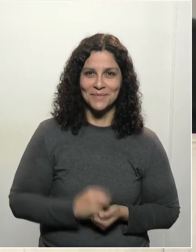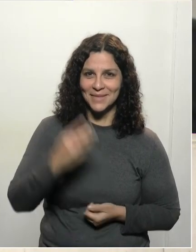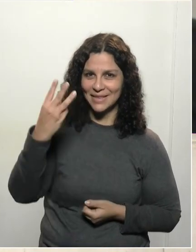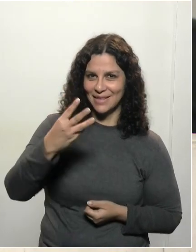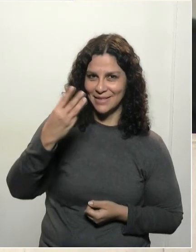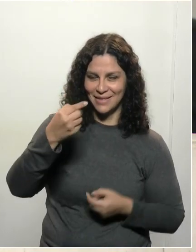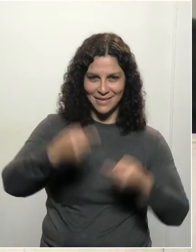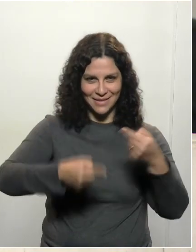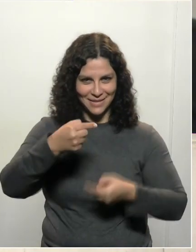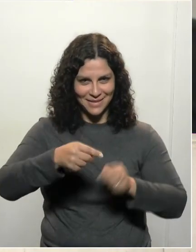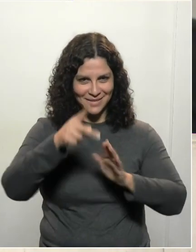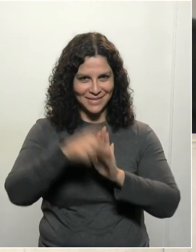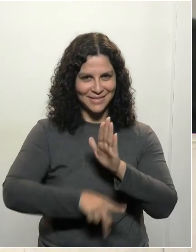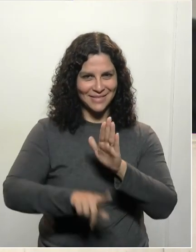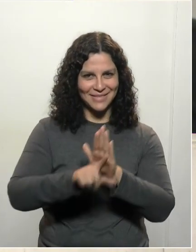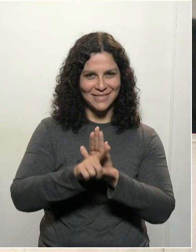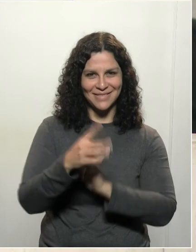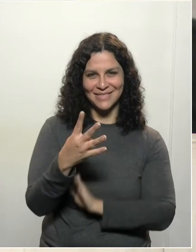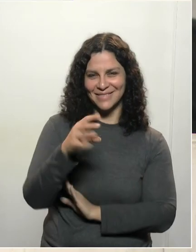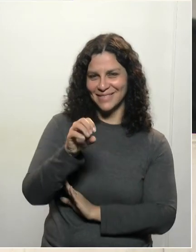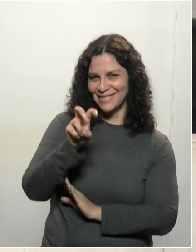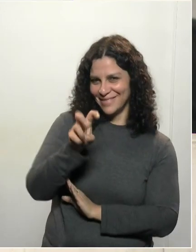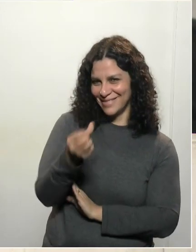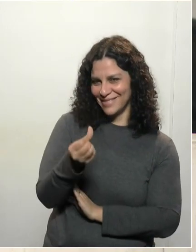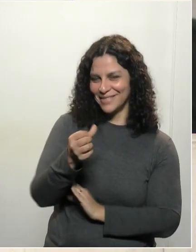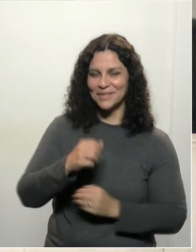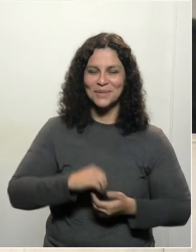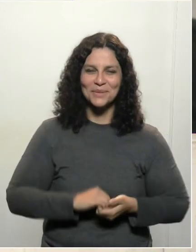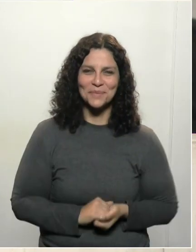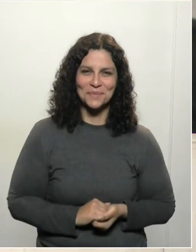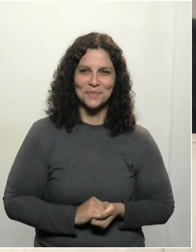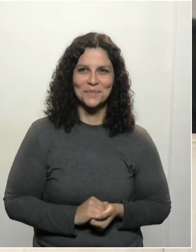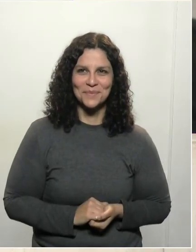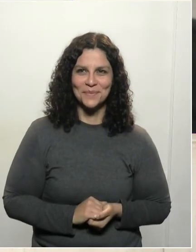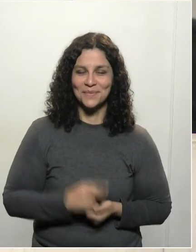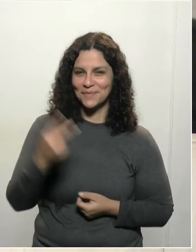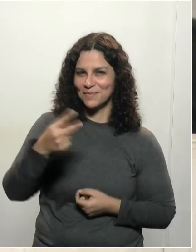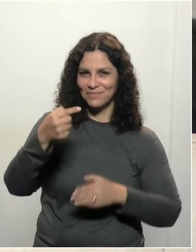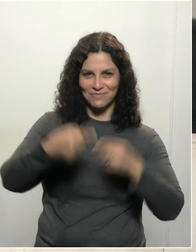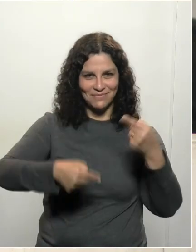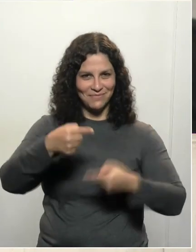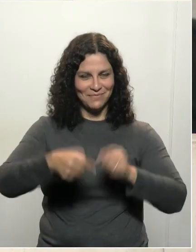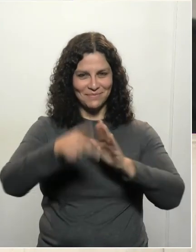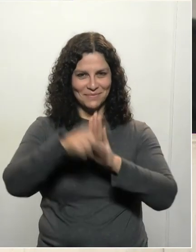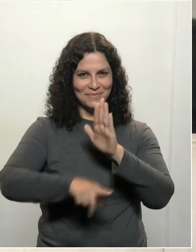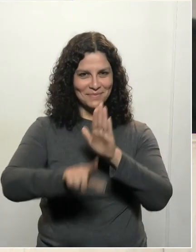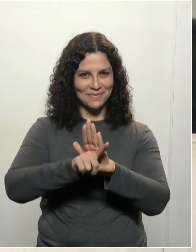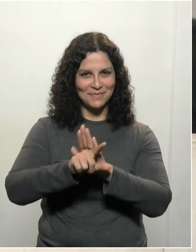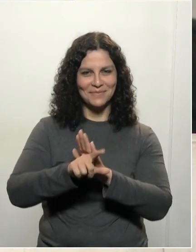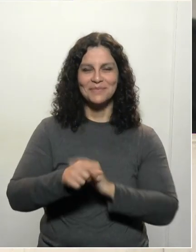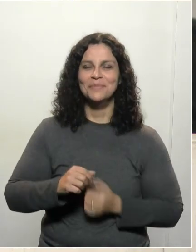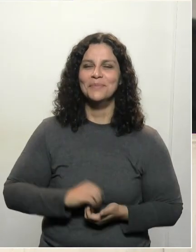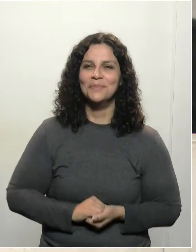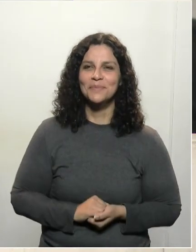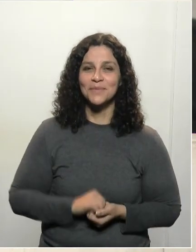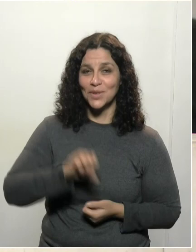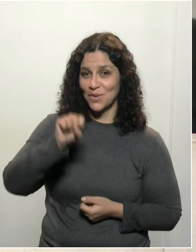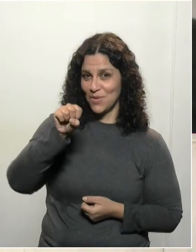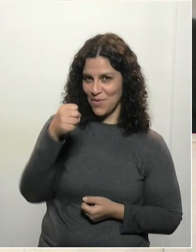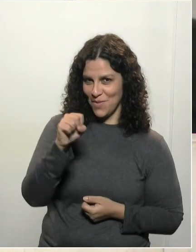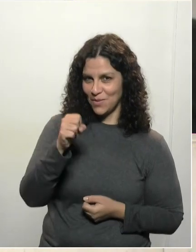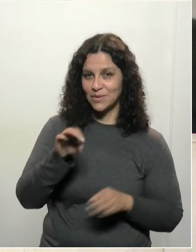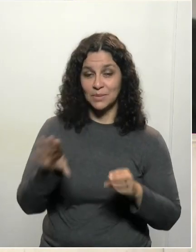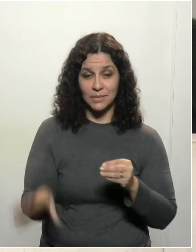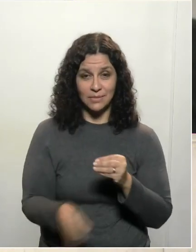Terceira discussão do projeto de lei número 46. Segunda discussão dos projetos de leis números 8,